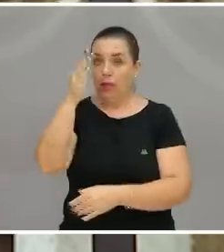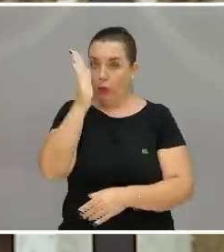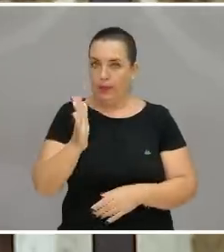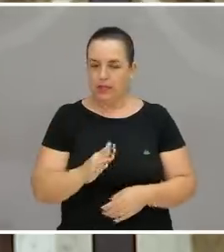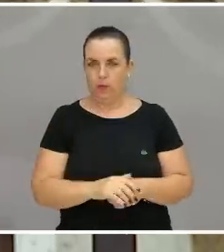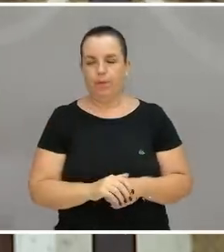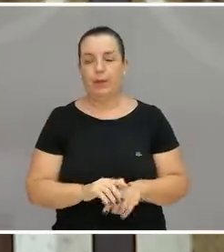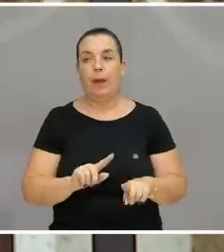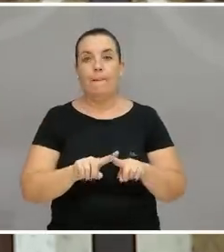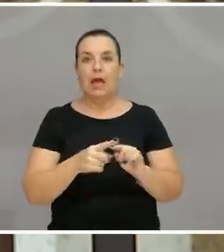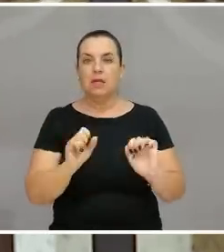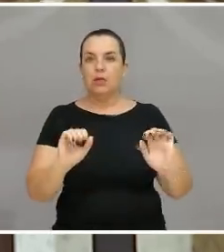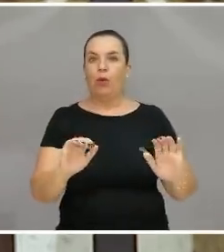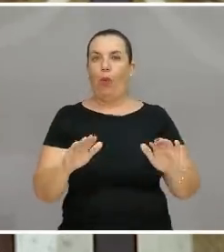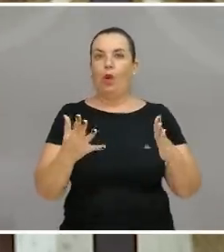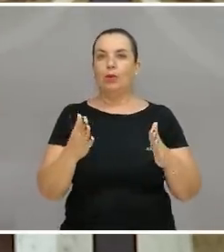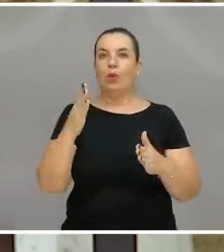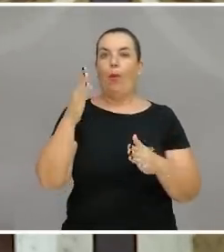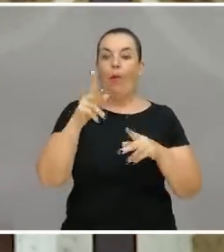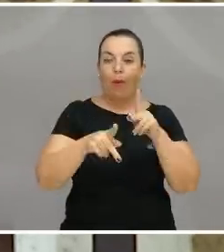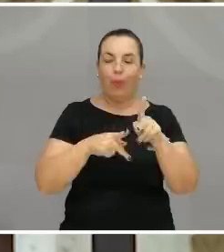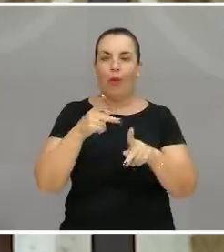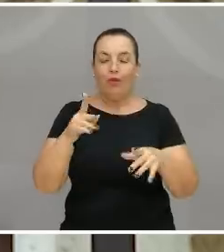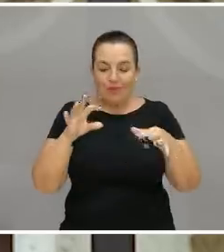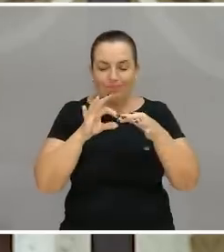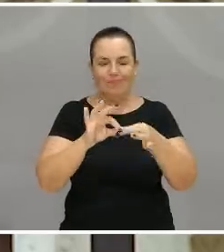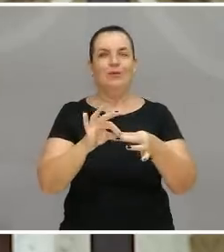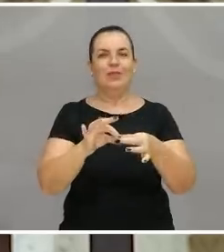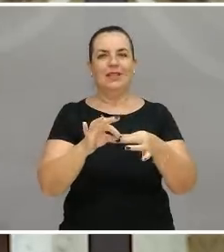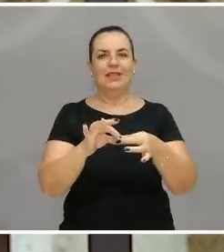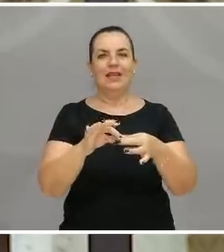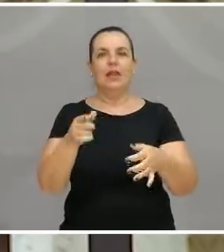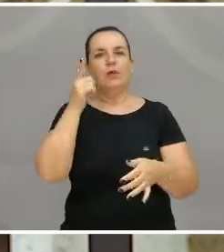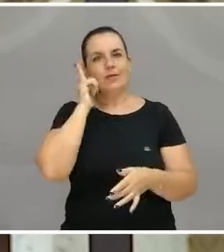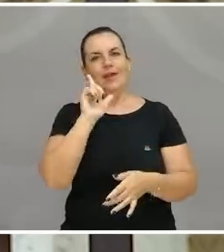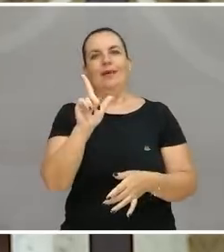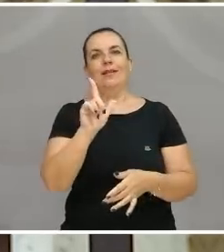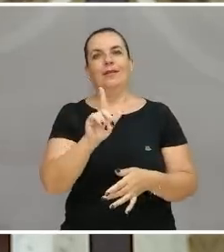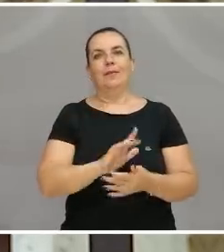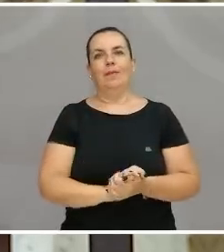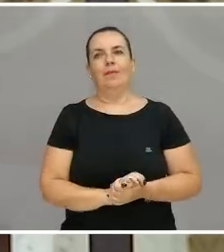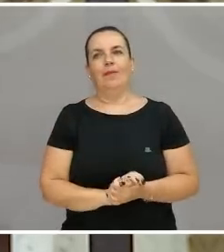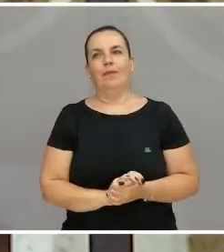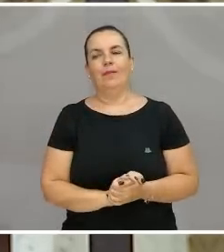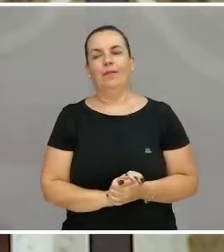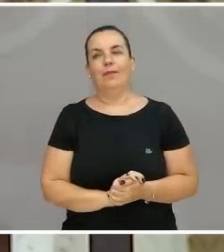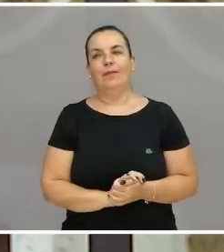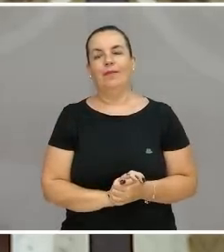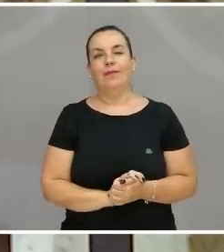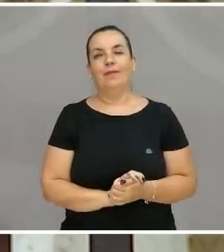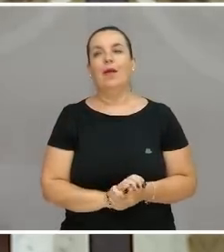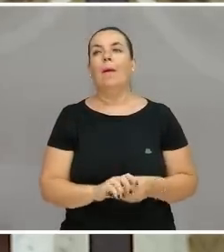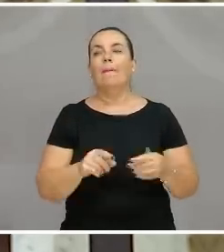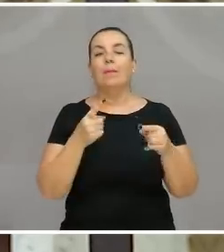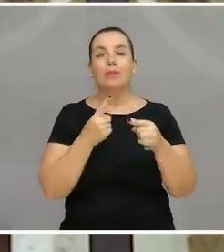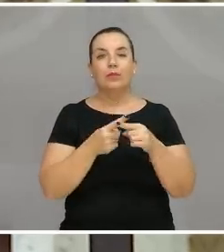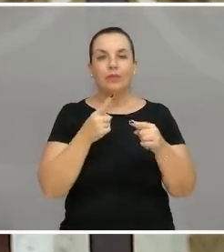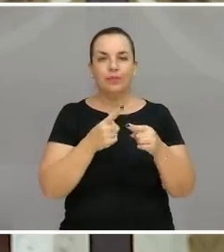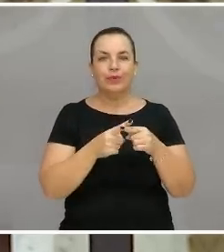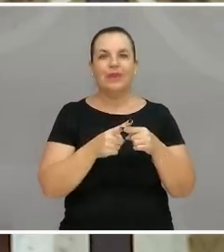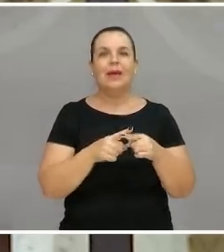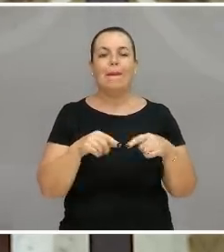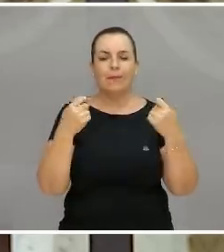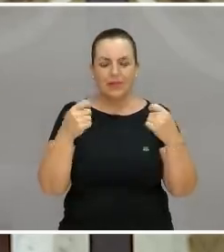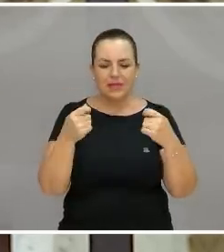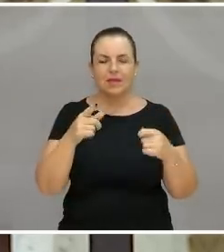numa causa, ele faz. Por que não temos a mesma união nas coisas